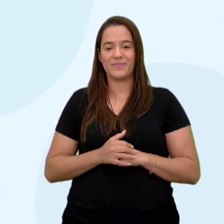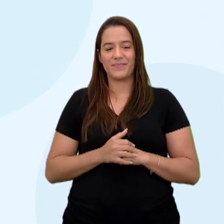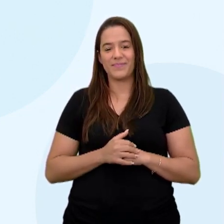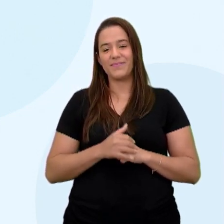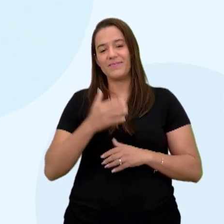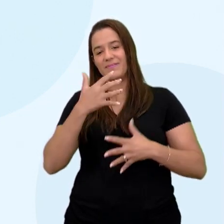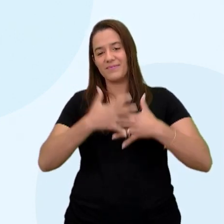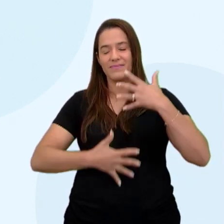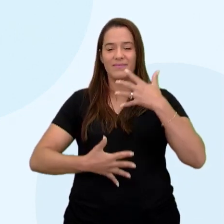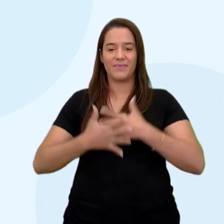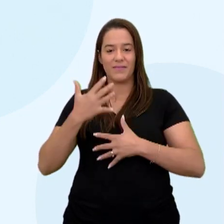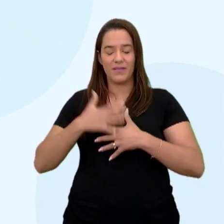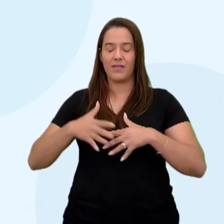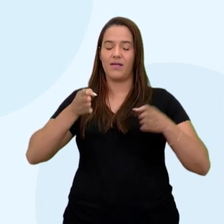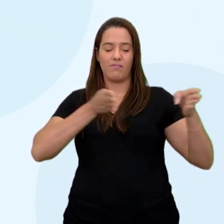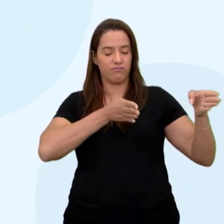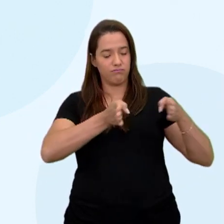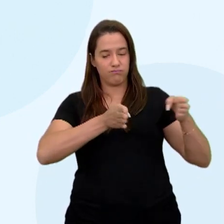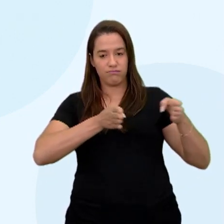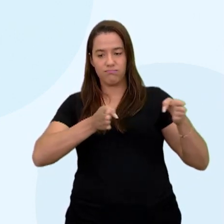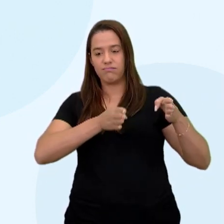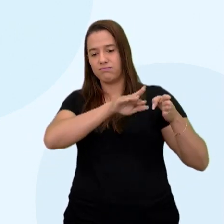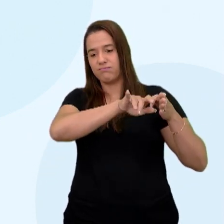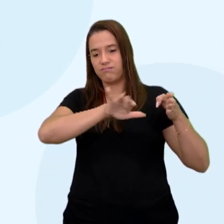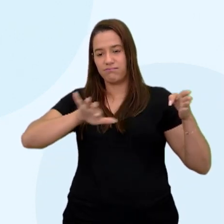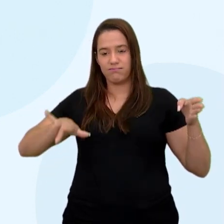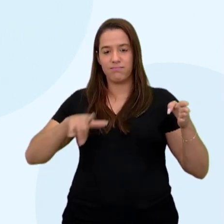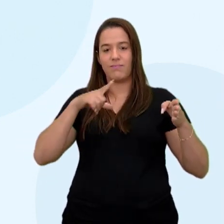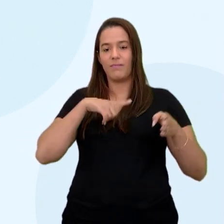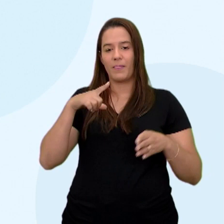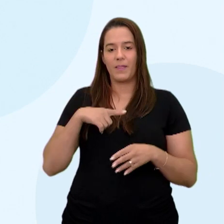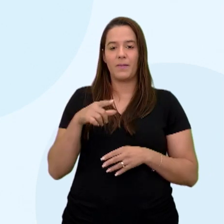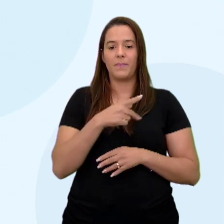e somente na era Cenozoica, que é o